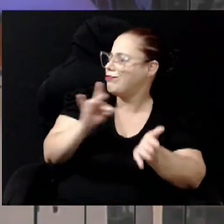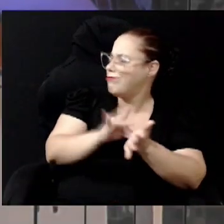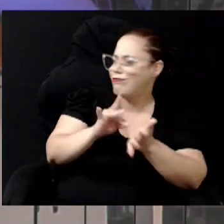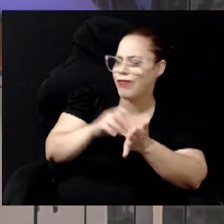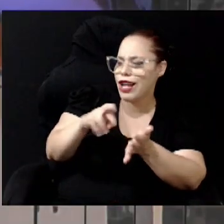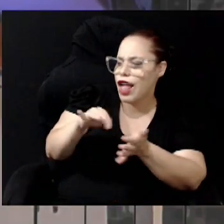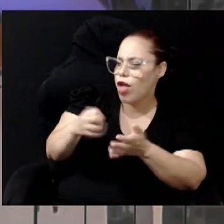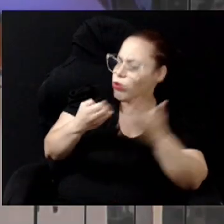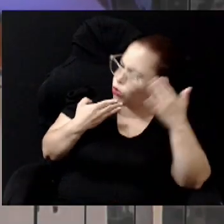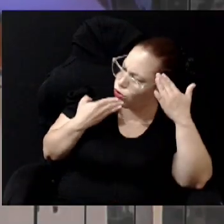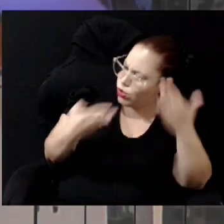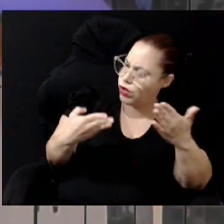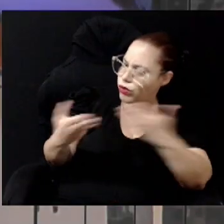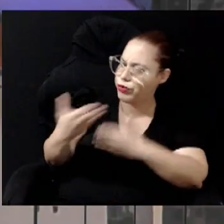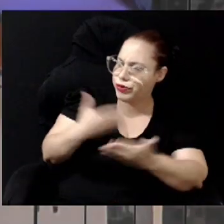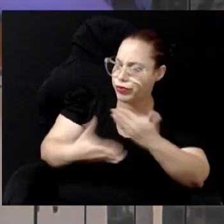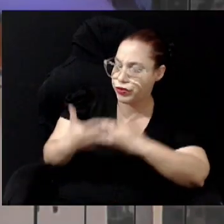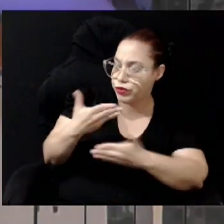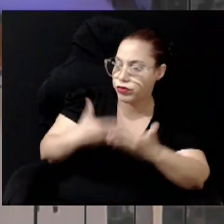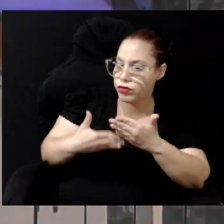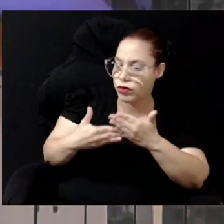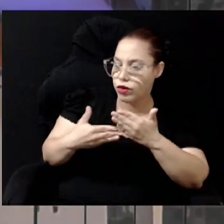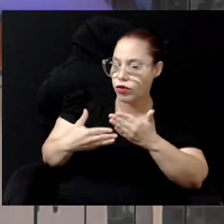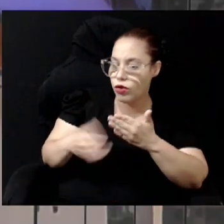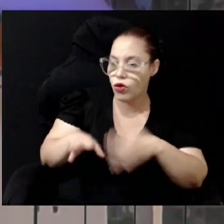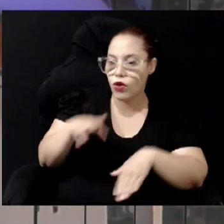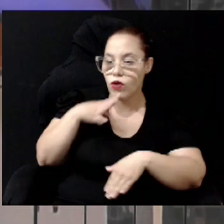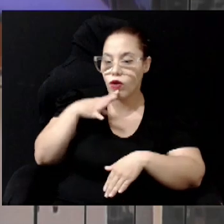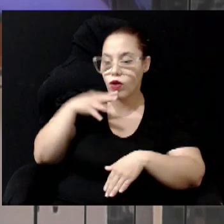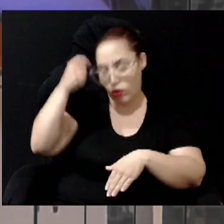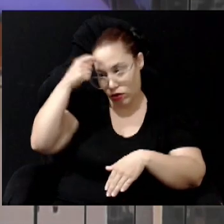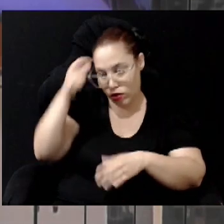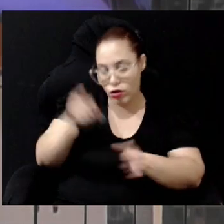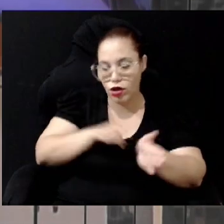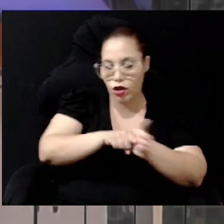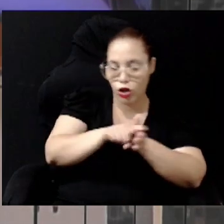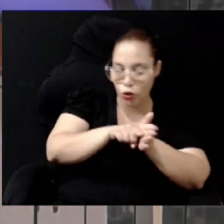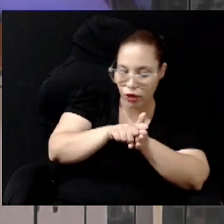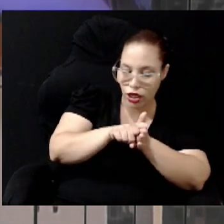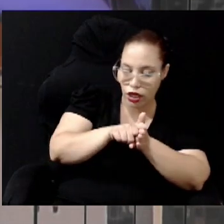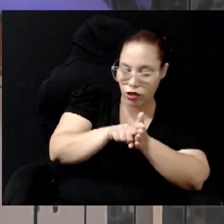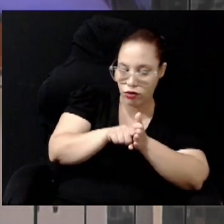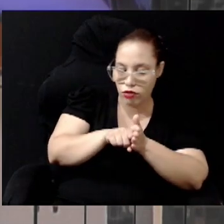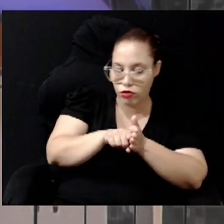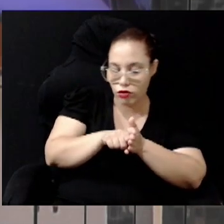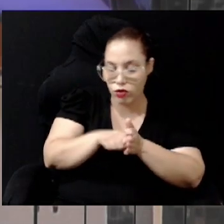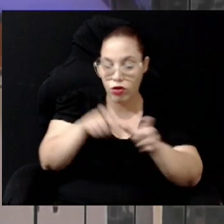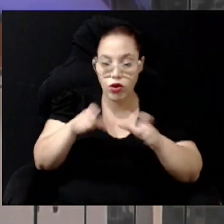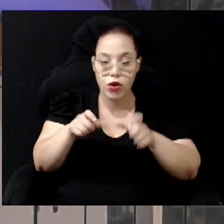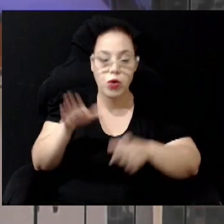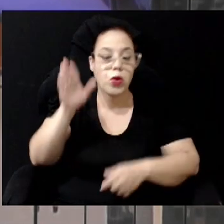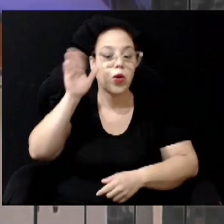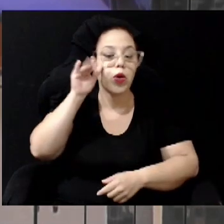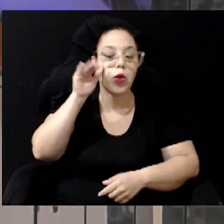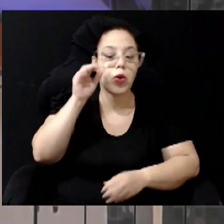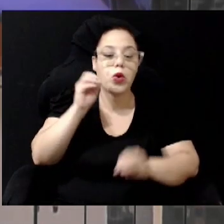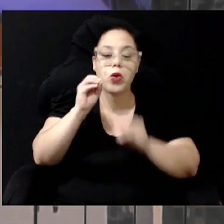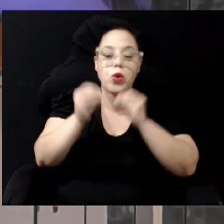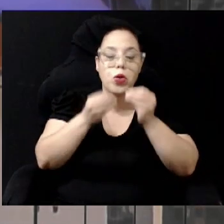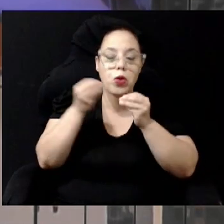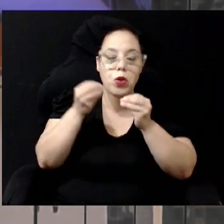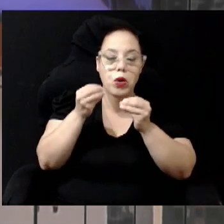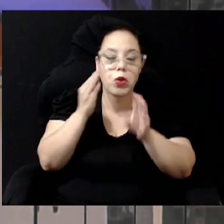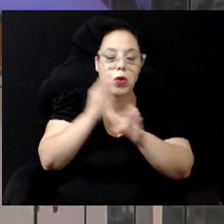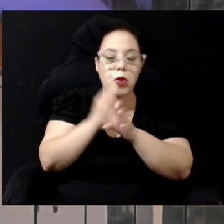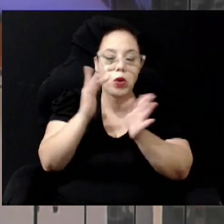por compartilhar esse conhecimento com a gente sobre essa pesquisa, né? E as pessoas que tiverem mais curiosidade de saber, elas podem entrar em contato com